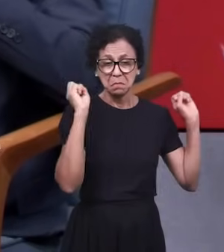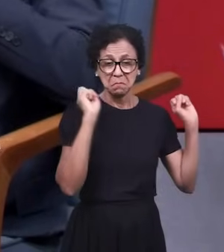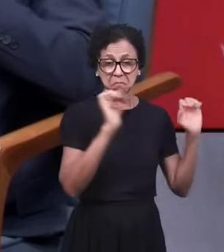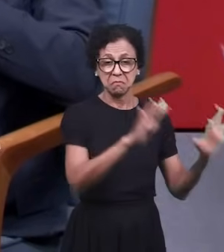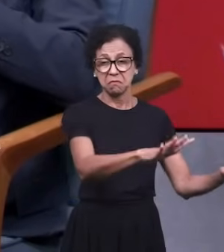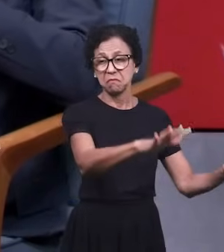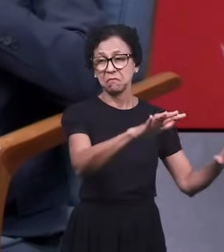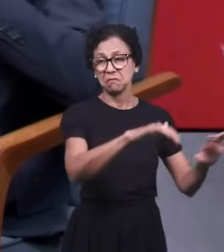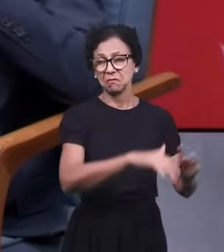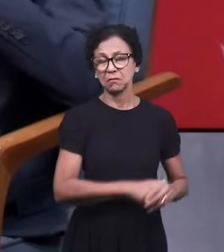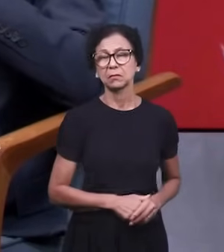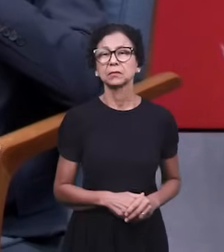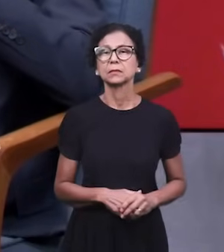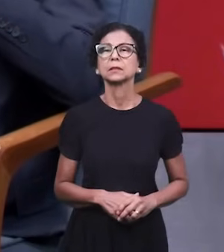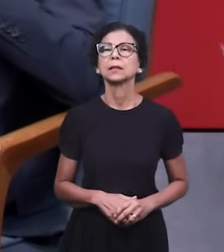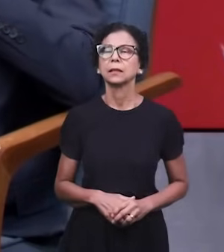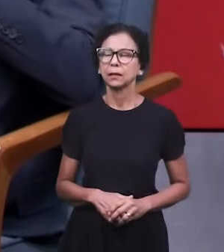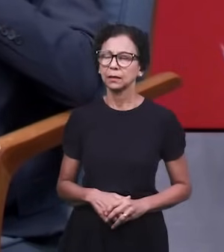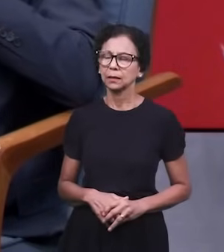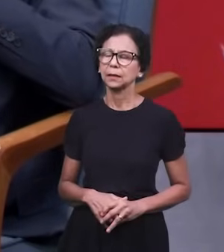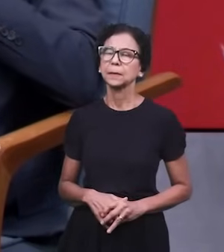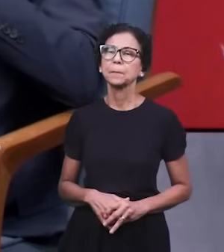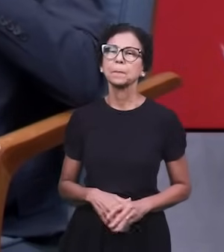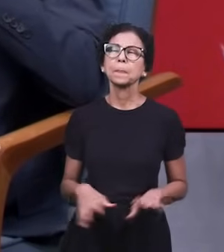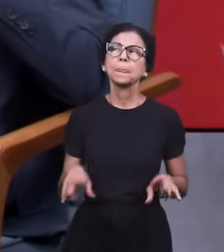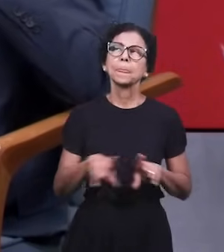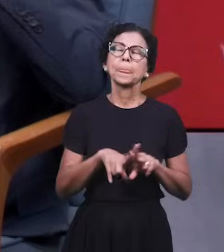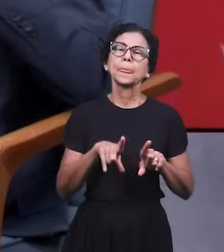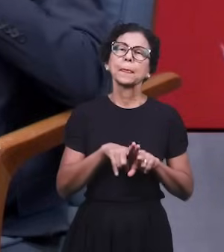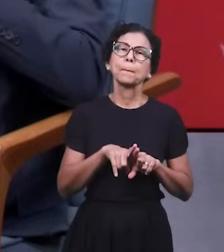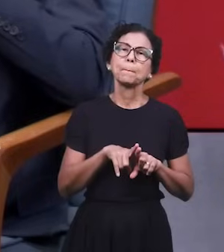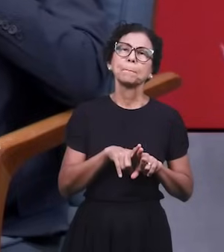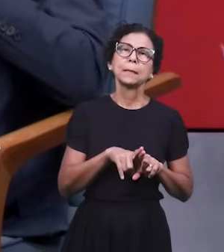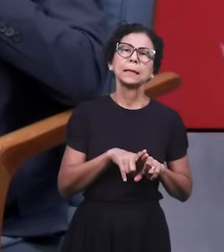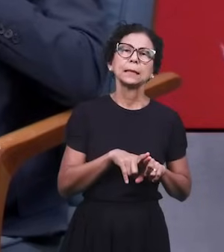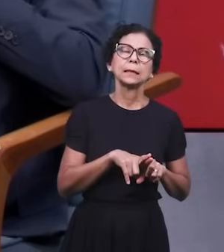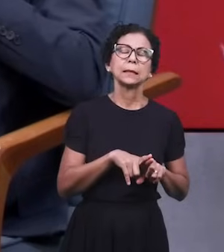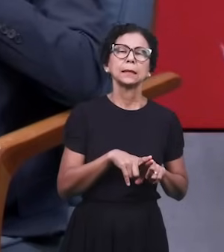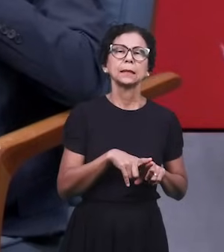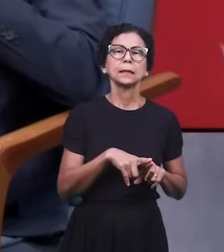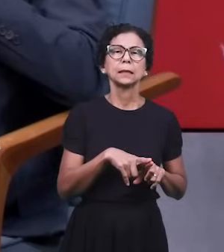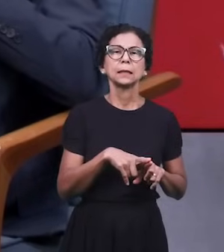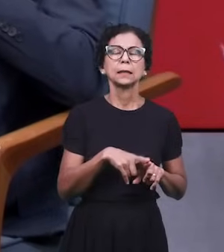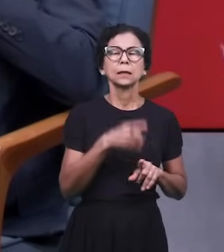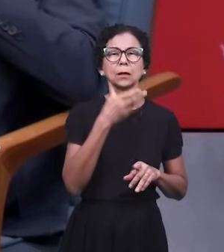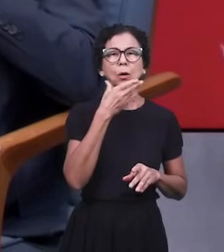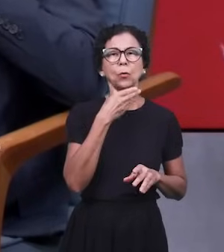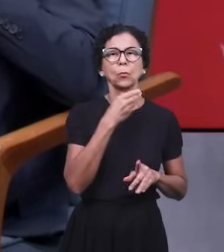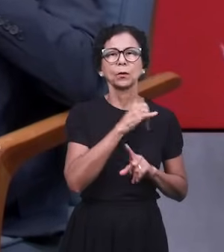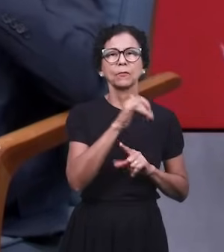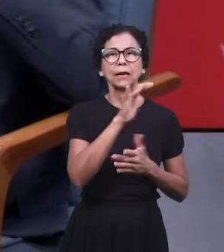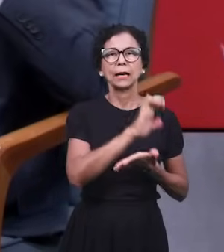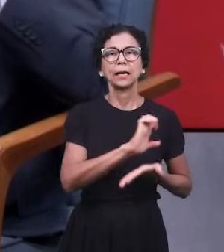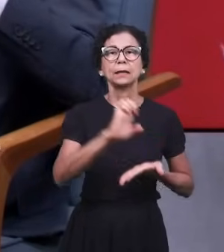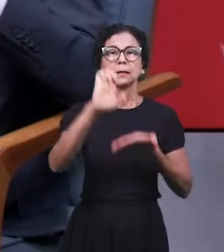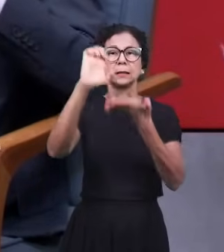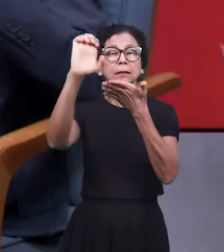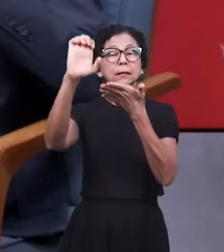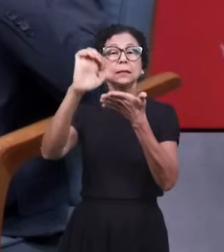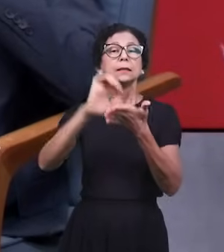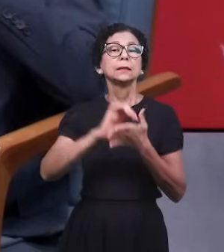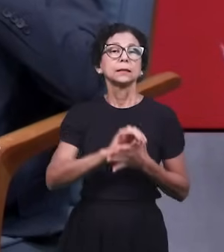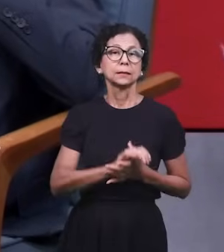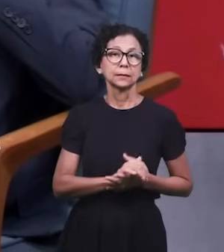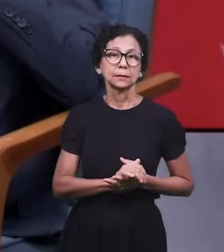Há muitas profecias, as profecias de Elias que se cumpriram e que levaram